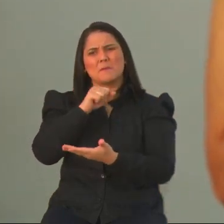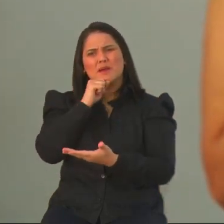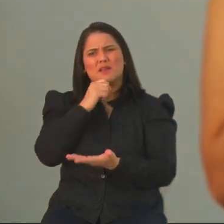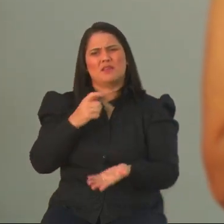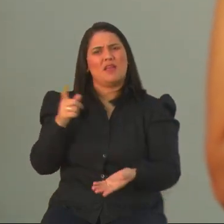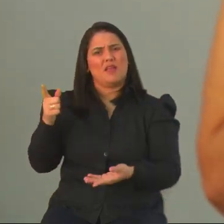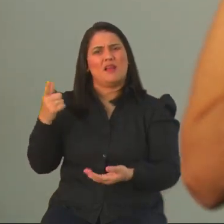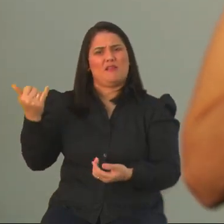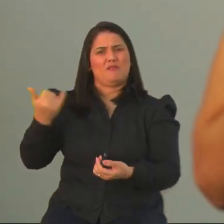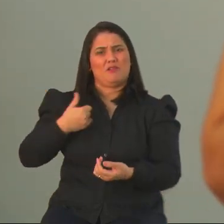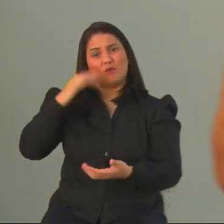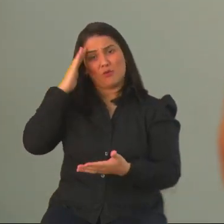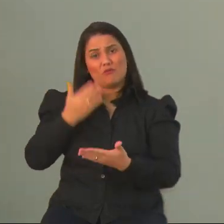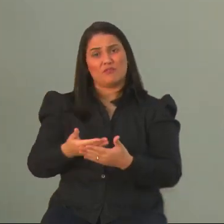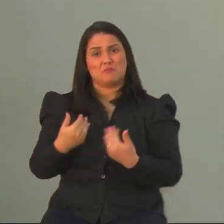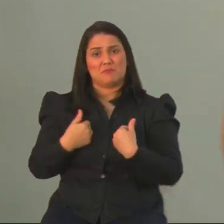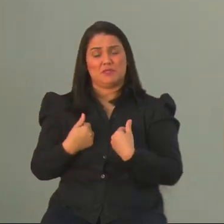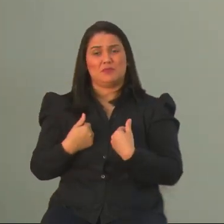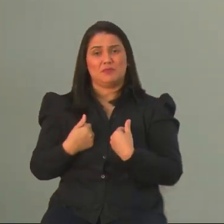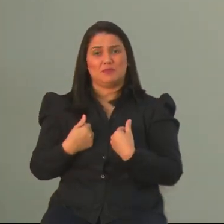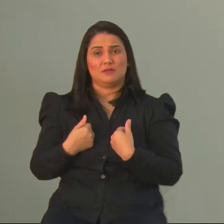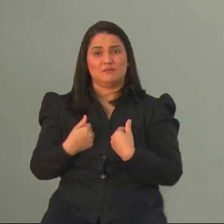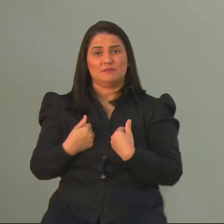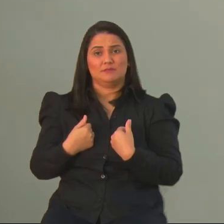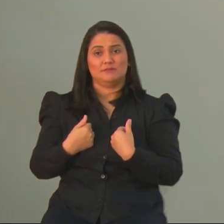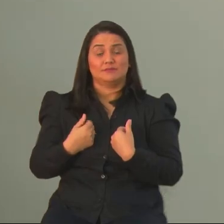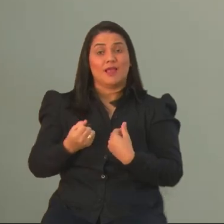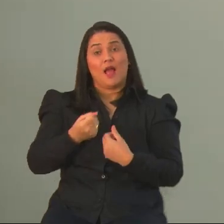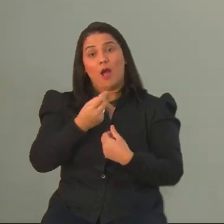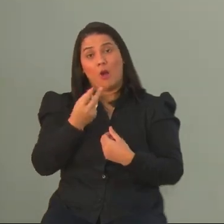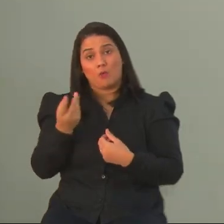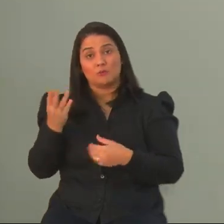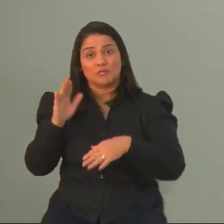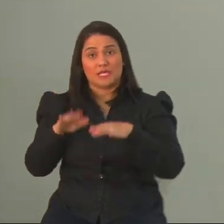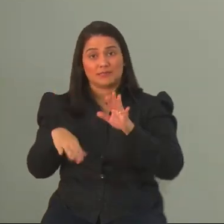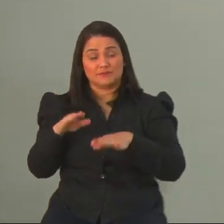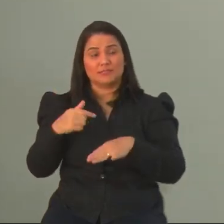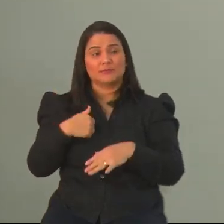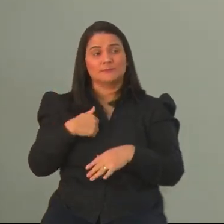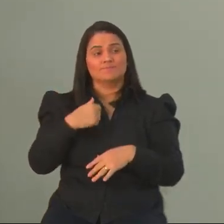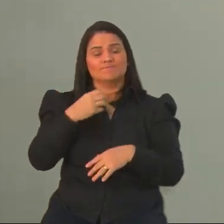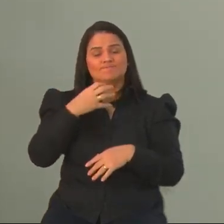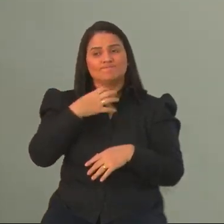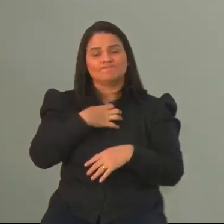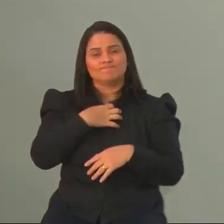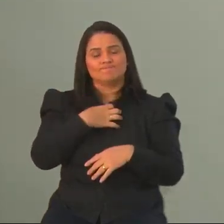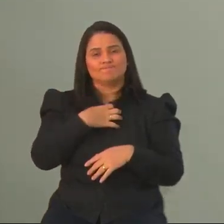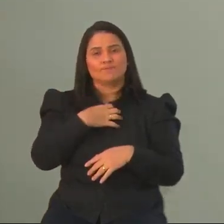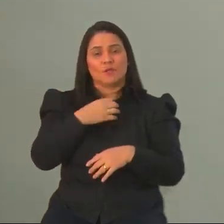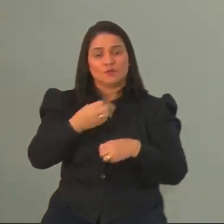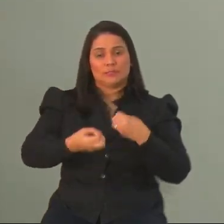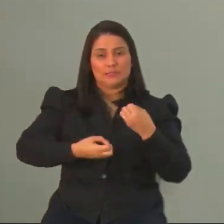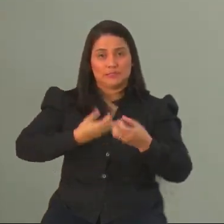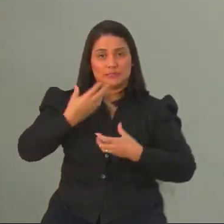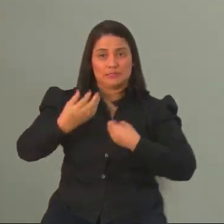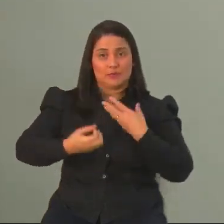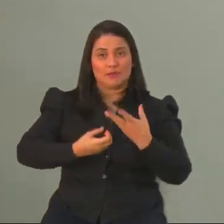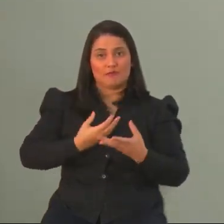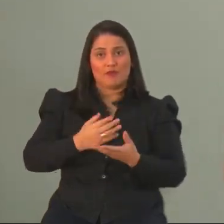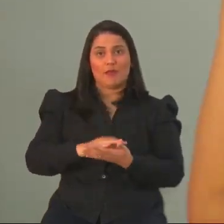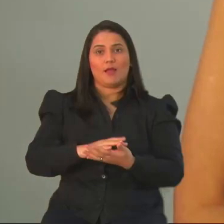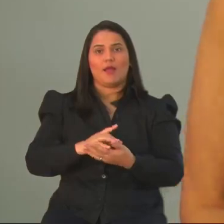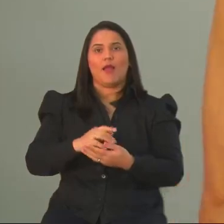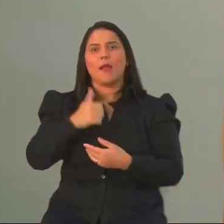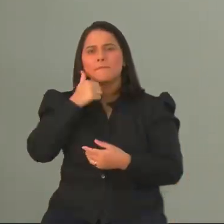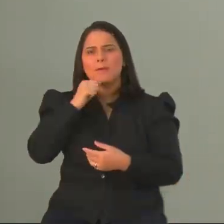que confia em mim. E algumas vezes eu tive a mesma... Eu fui desabafar com ela e ela dizia, tu é